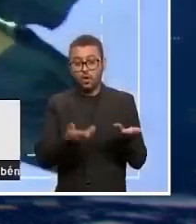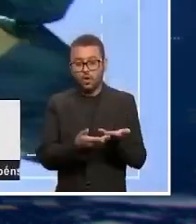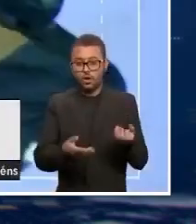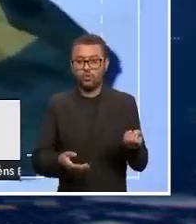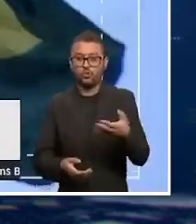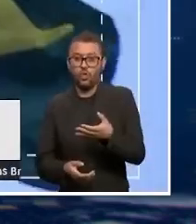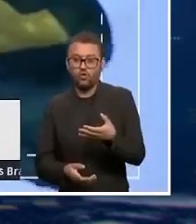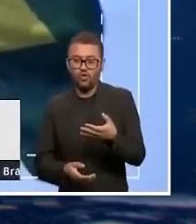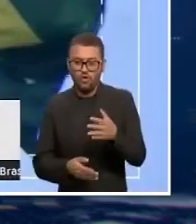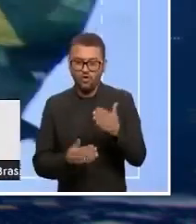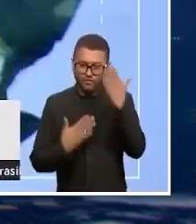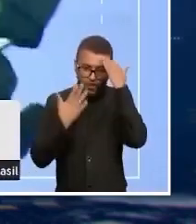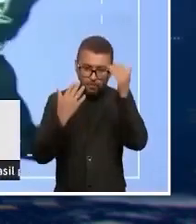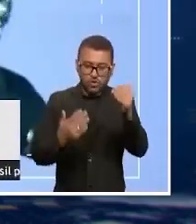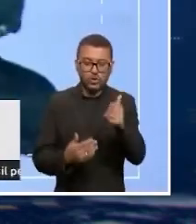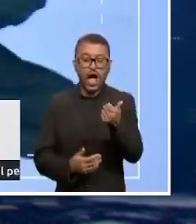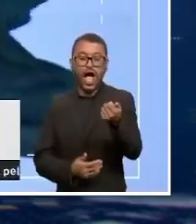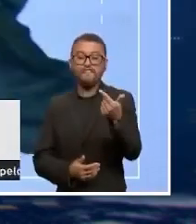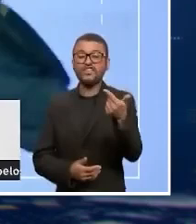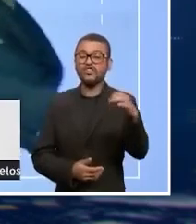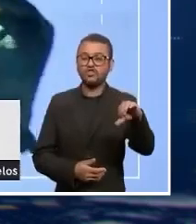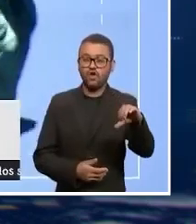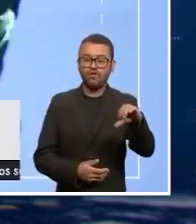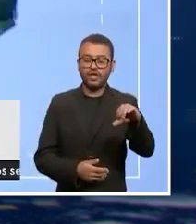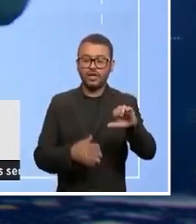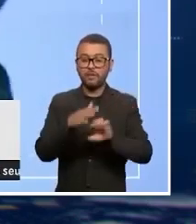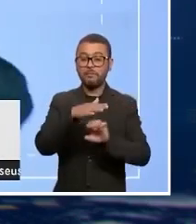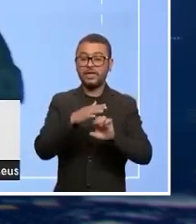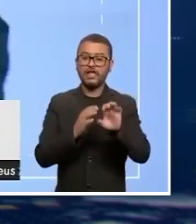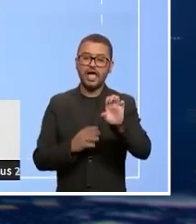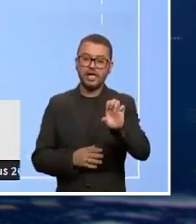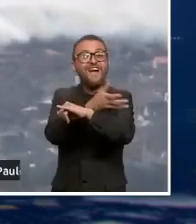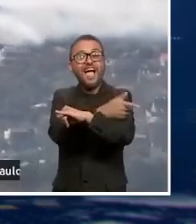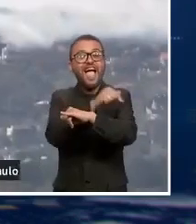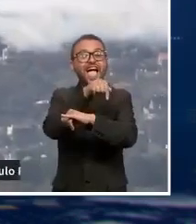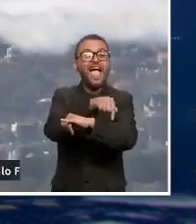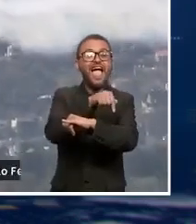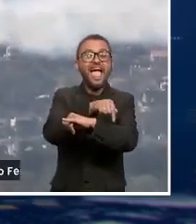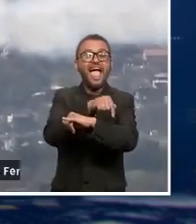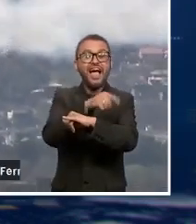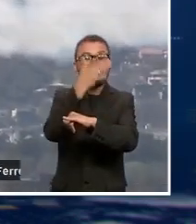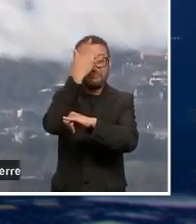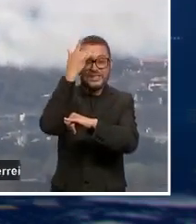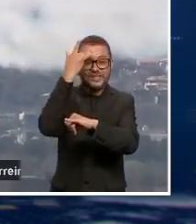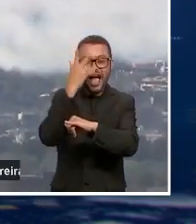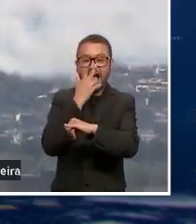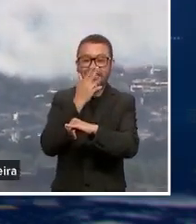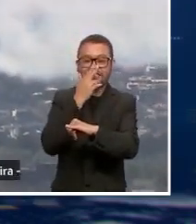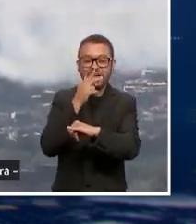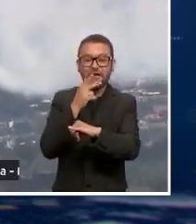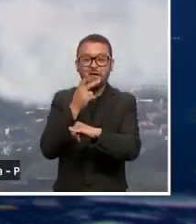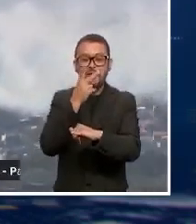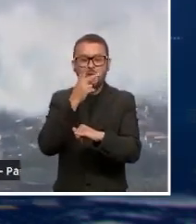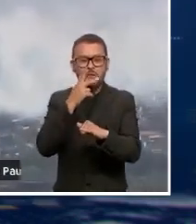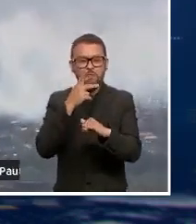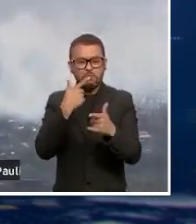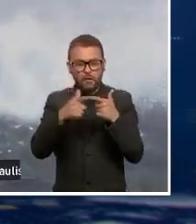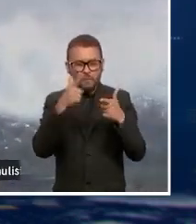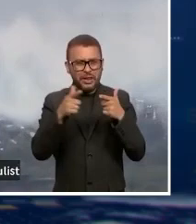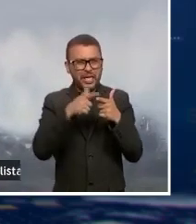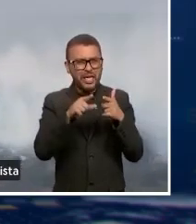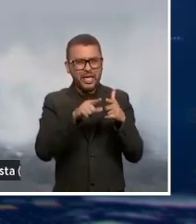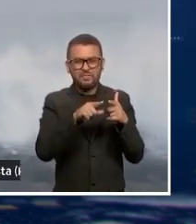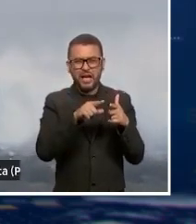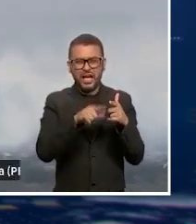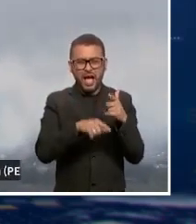aprovação. Então, se tem uma coisa que o desfile não reflete, e desfile não é competitividade, não faz parte de nenhum torneio que eu saiba, nem